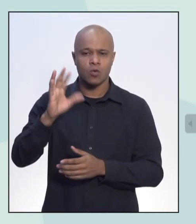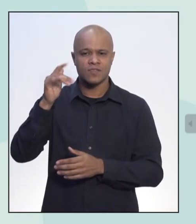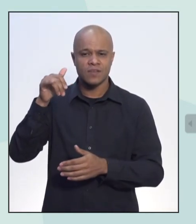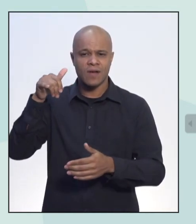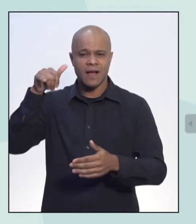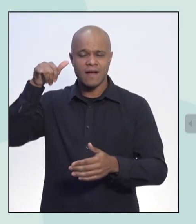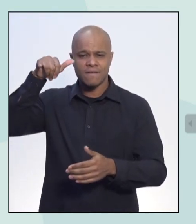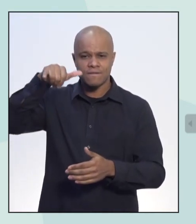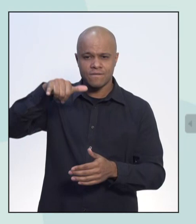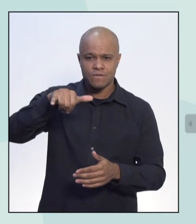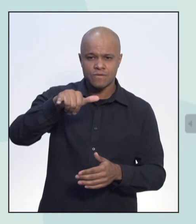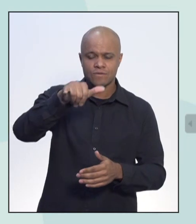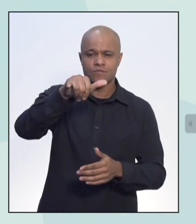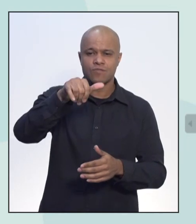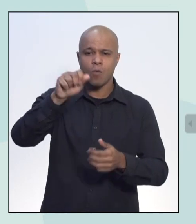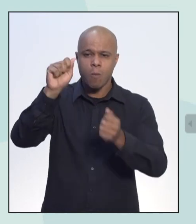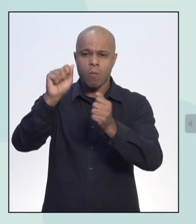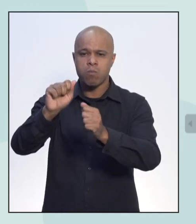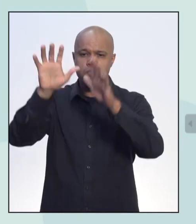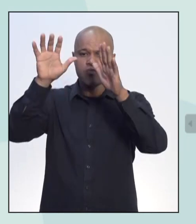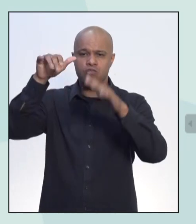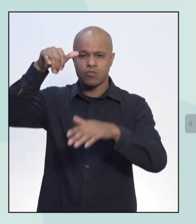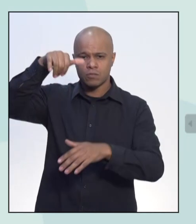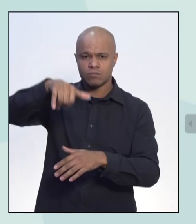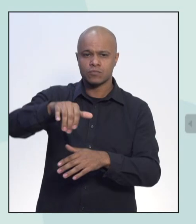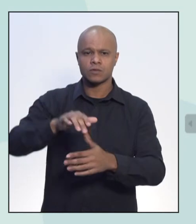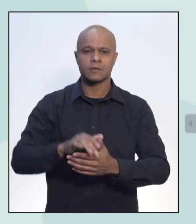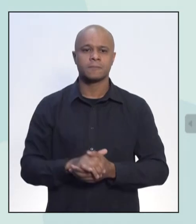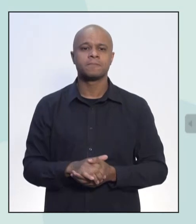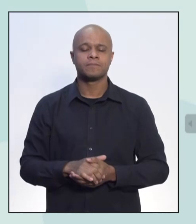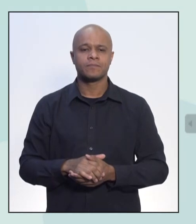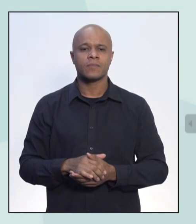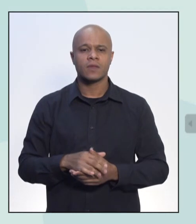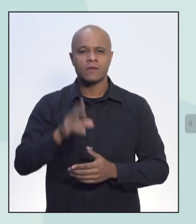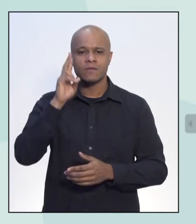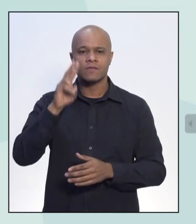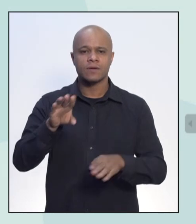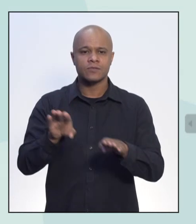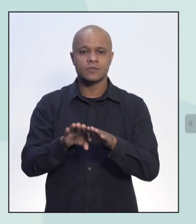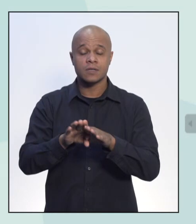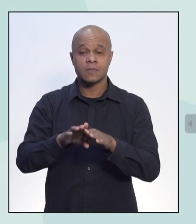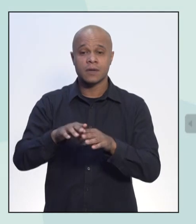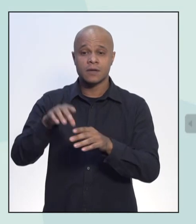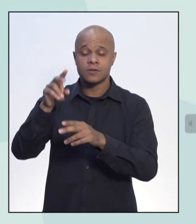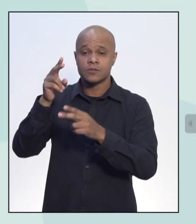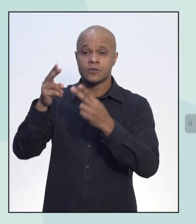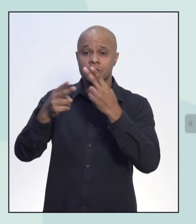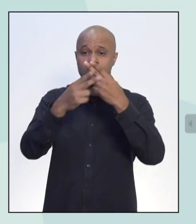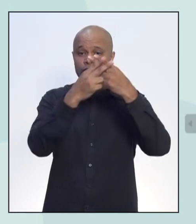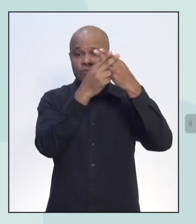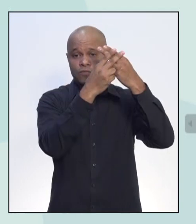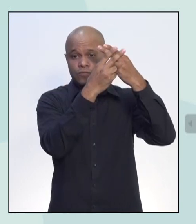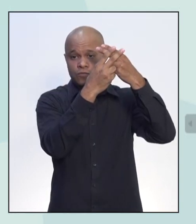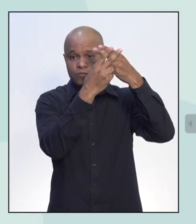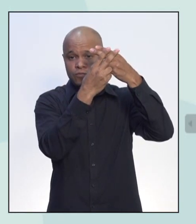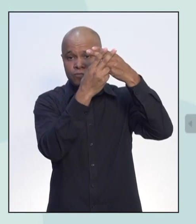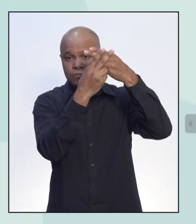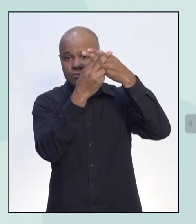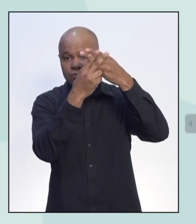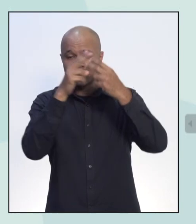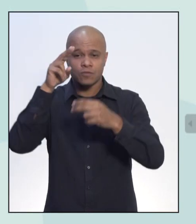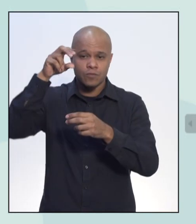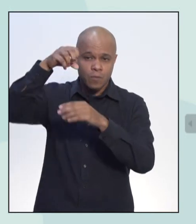de 11 de setembro. Tá? E aí nós temos aqui uma imagem via satélite, não é a